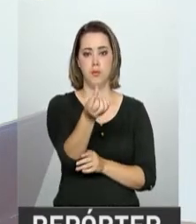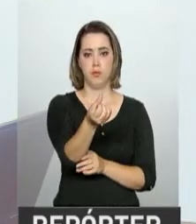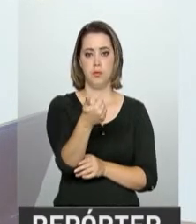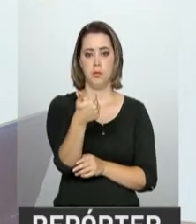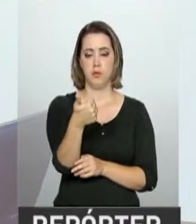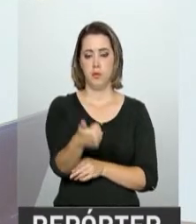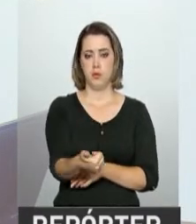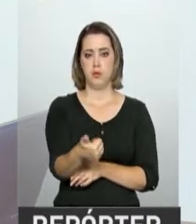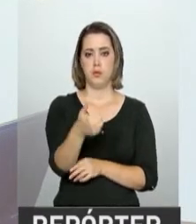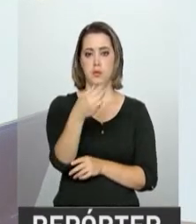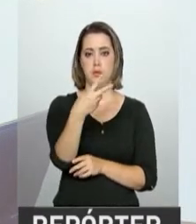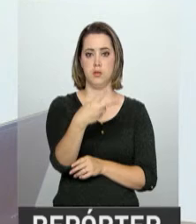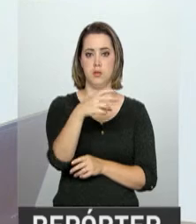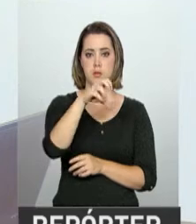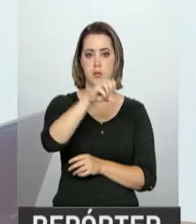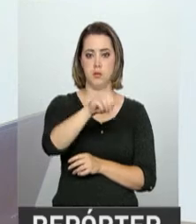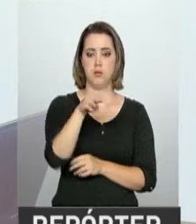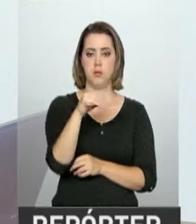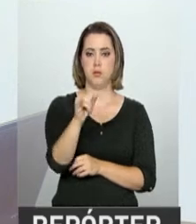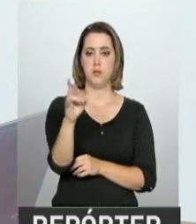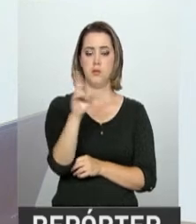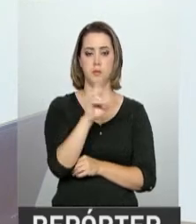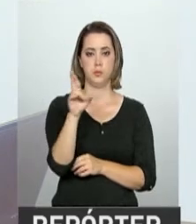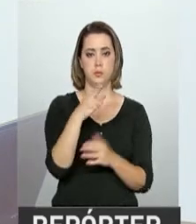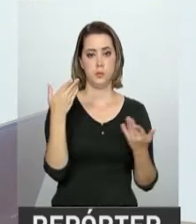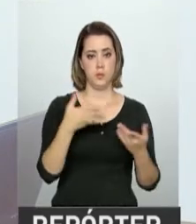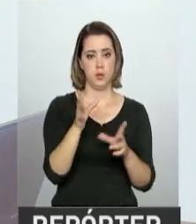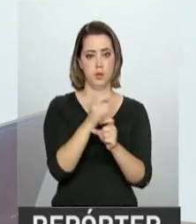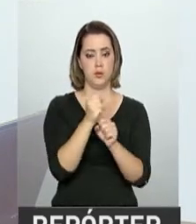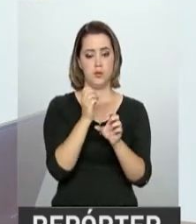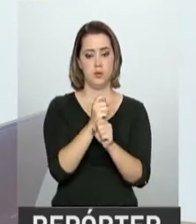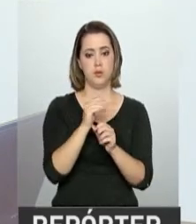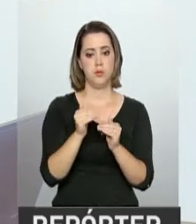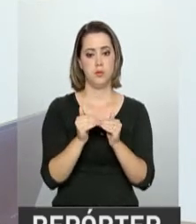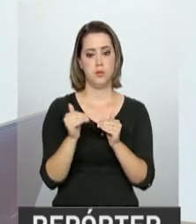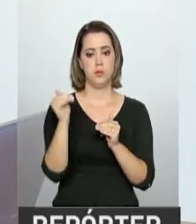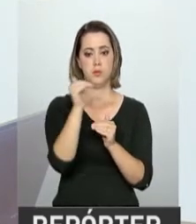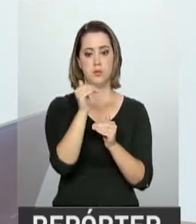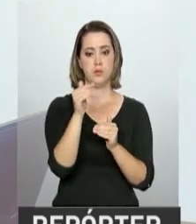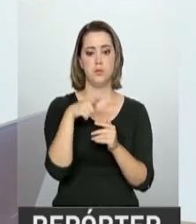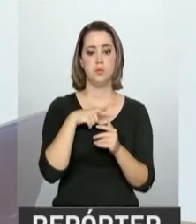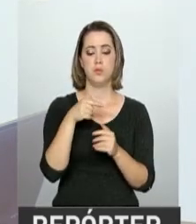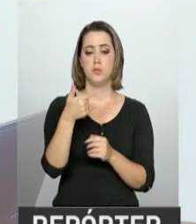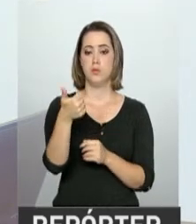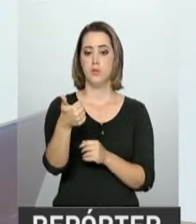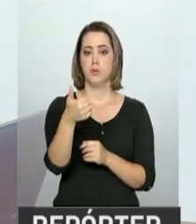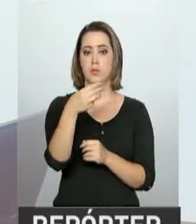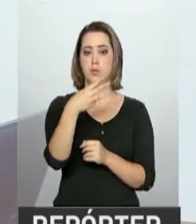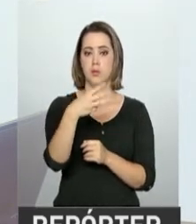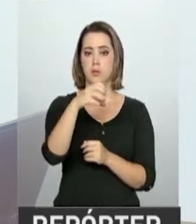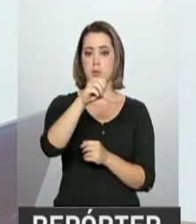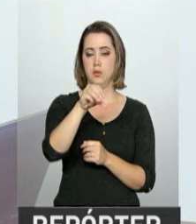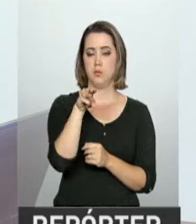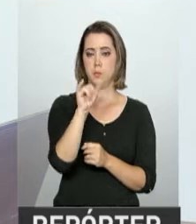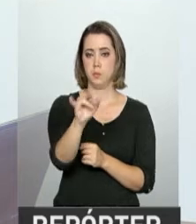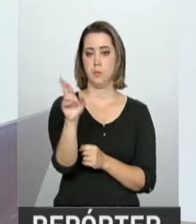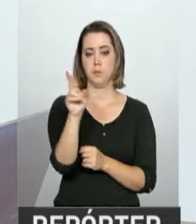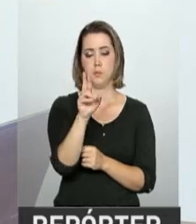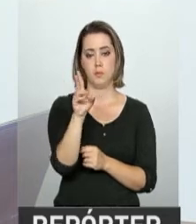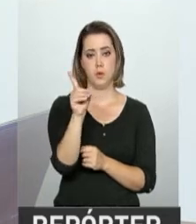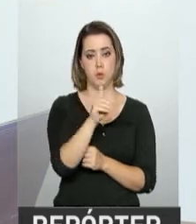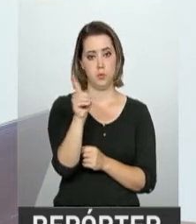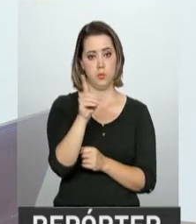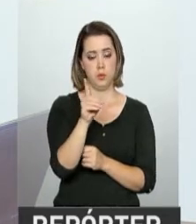129 bilhões de reais no orçamento desse ano de 2017 é uma soma de 139 bilhões conta 10